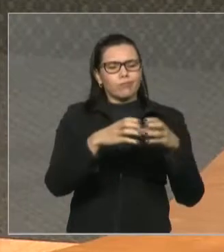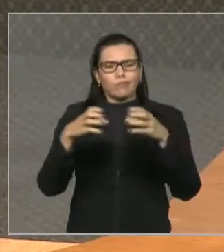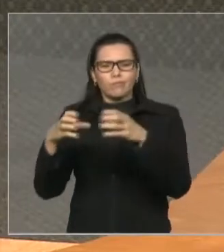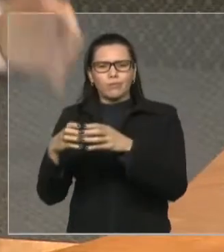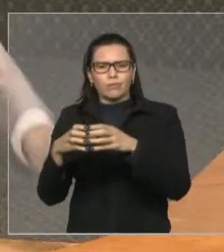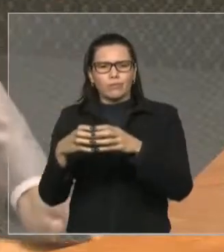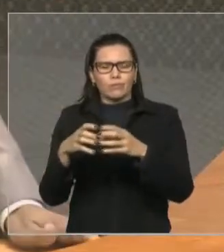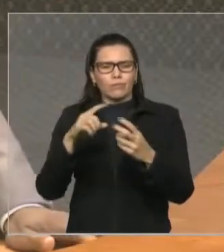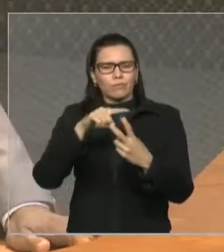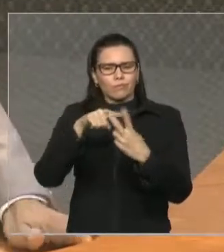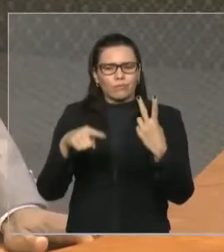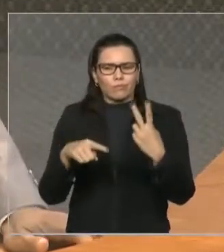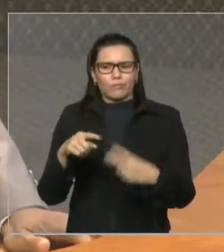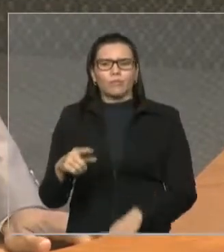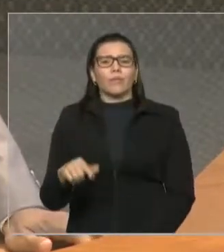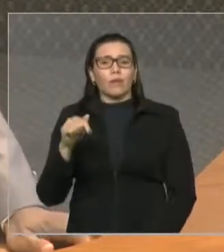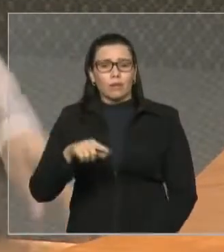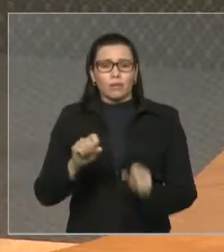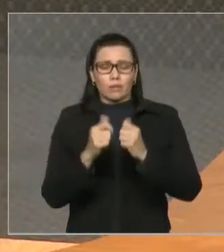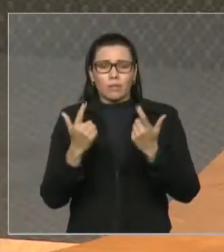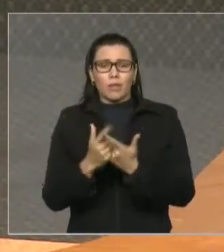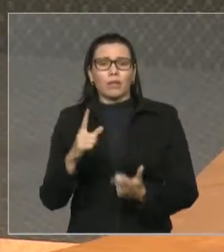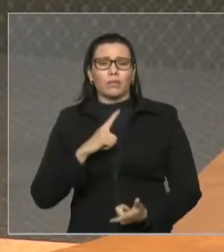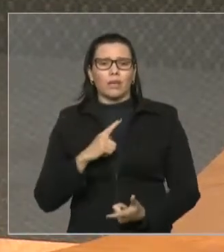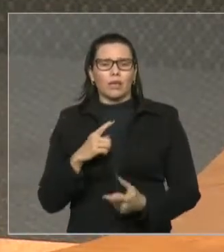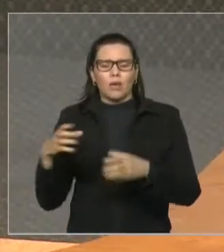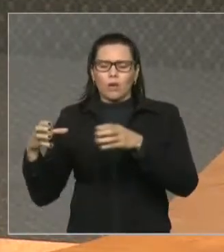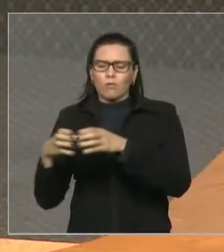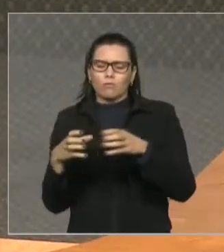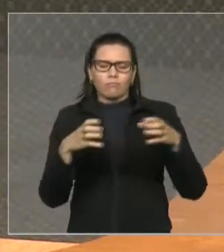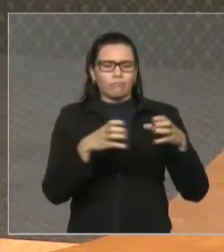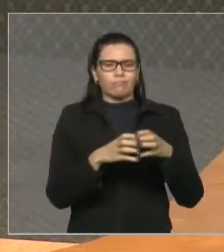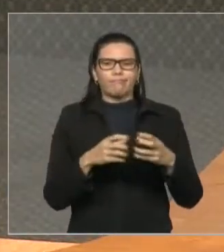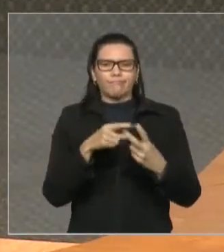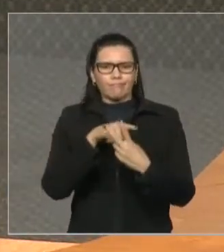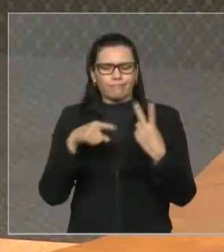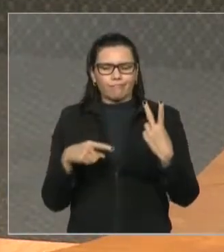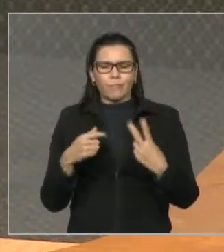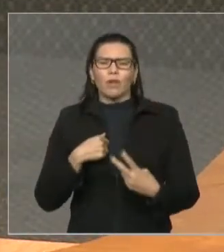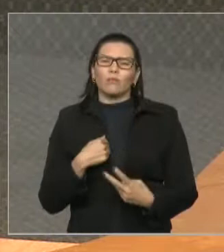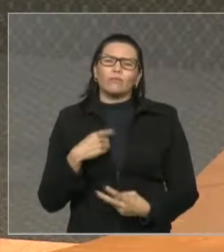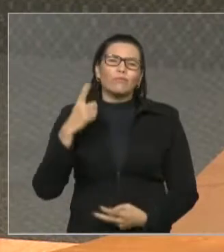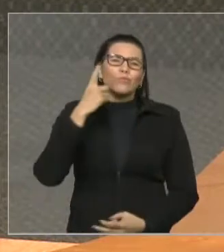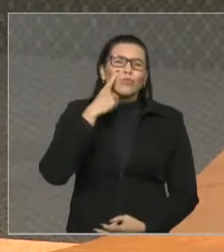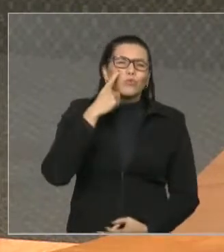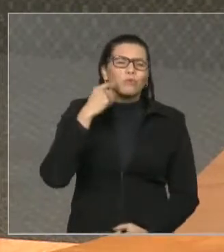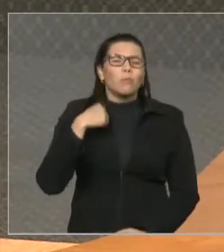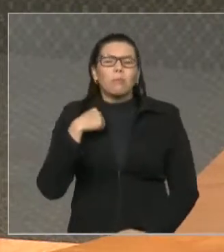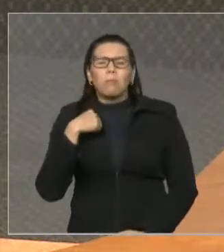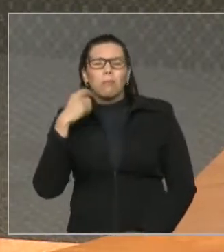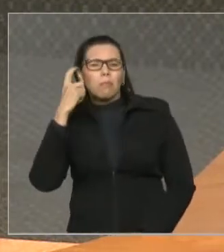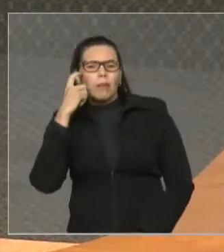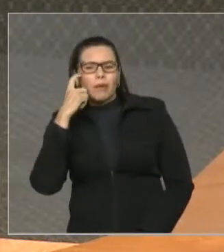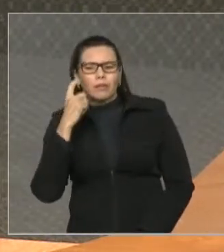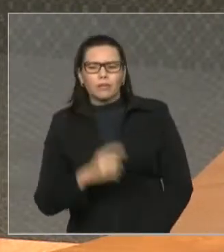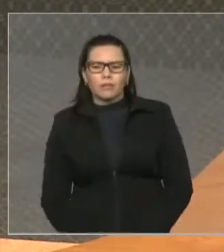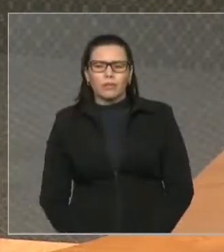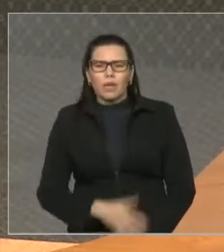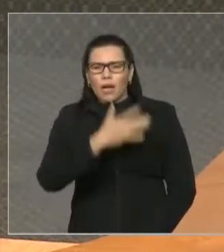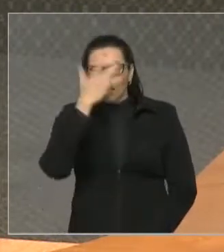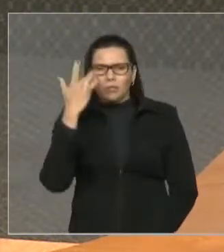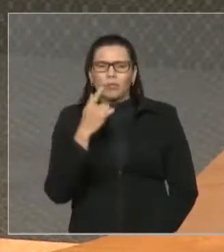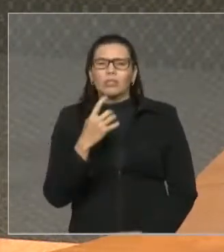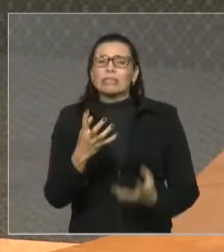Hoje, na Assembleia Legislativa, temos dois lados. E aí eu fico me perguntando, as pessoas que estão aqui e que são a favor do